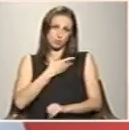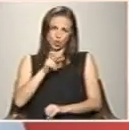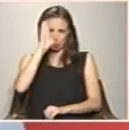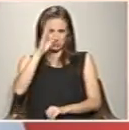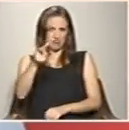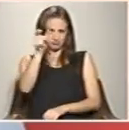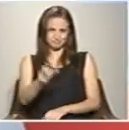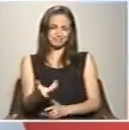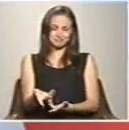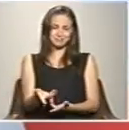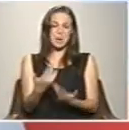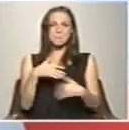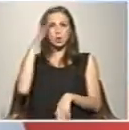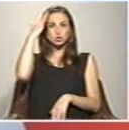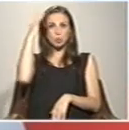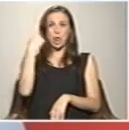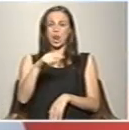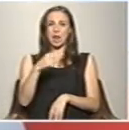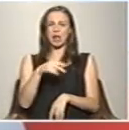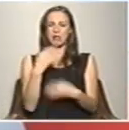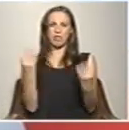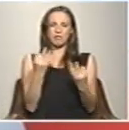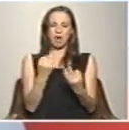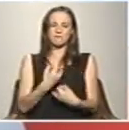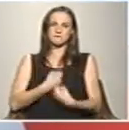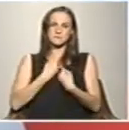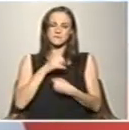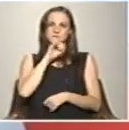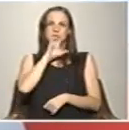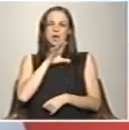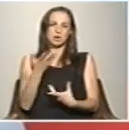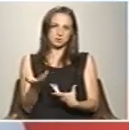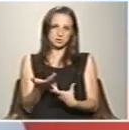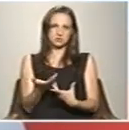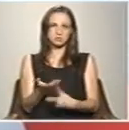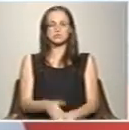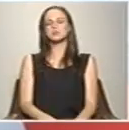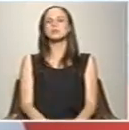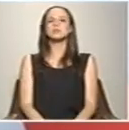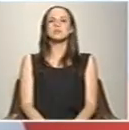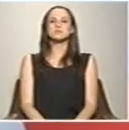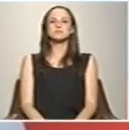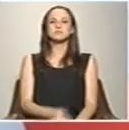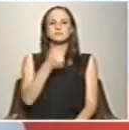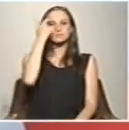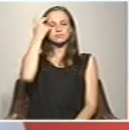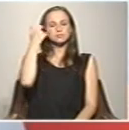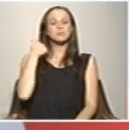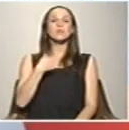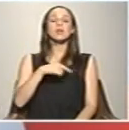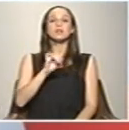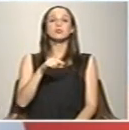que eu, mas os números que nós temos são verdadeiramente assustadores nessa matéria. Depois, temos que olhar